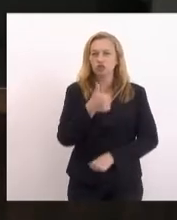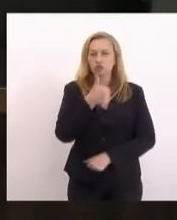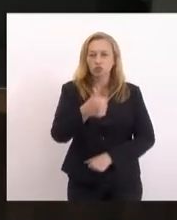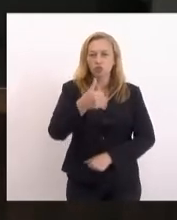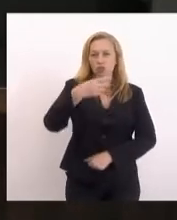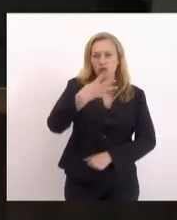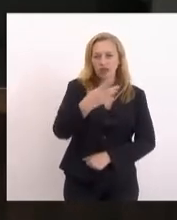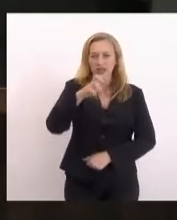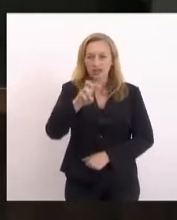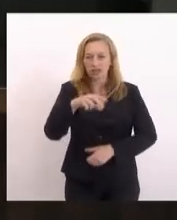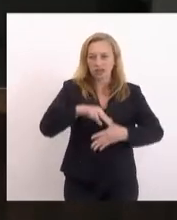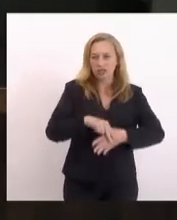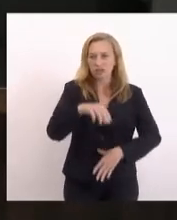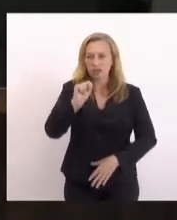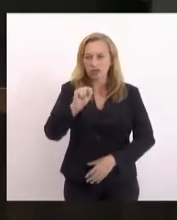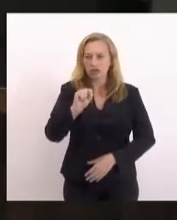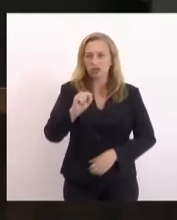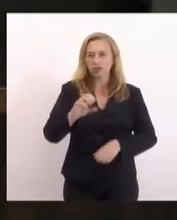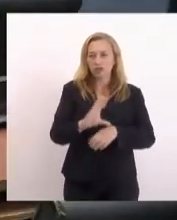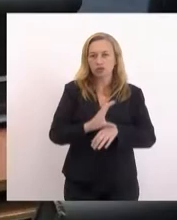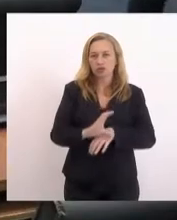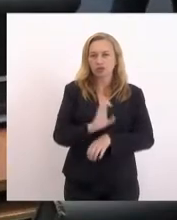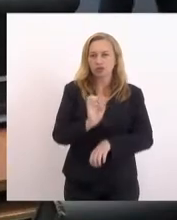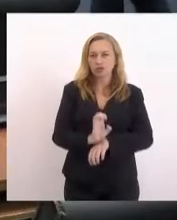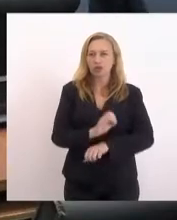inciso 8º, da Constituição Estadual.